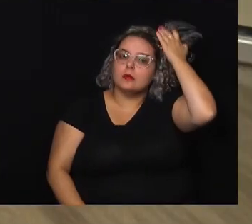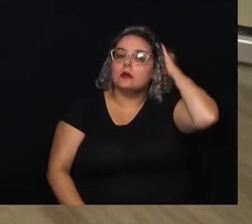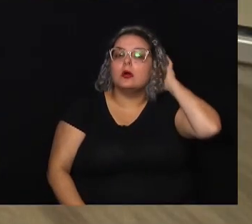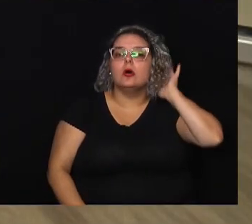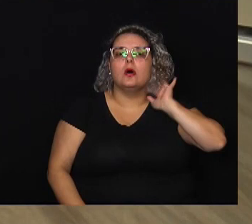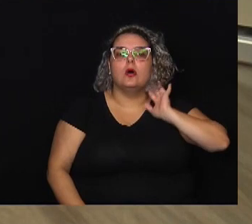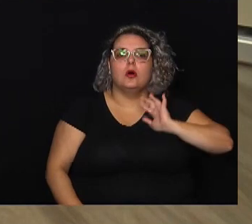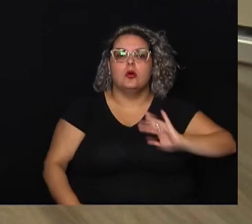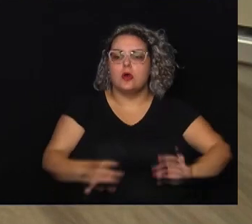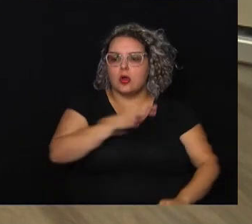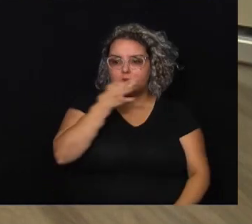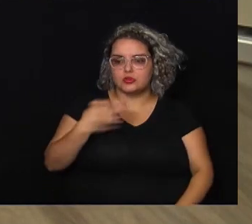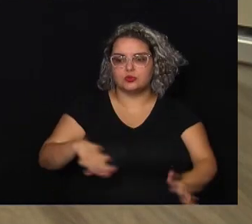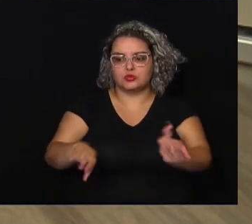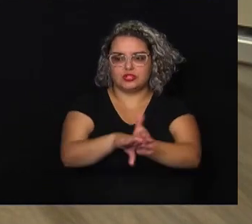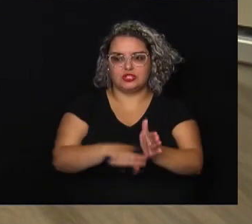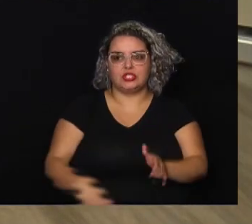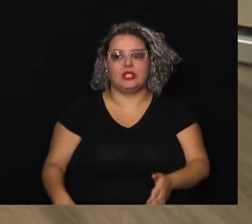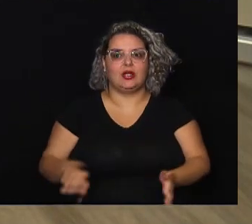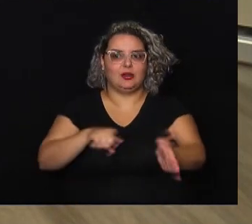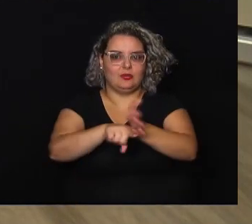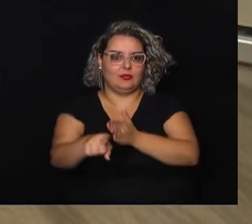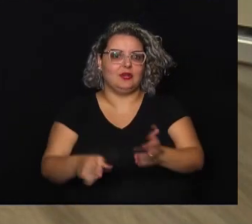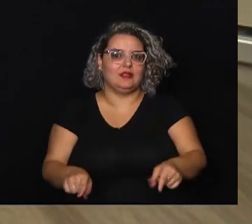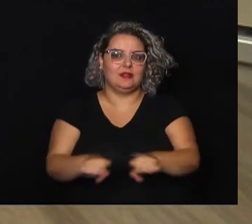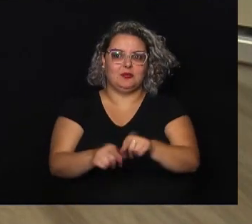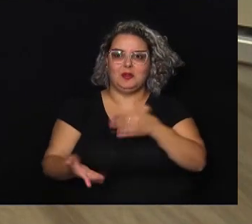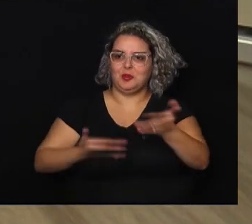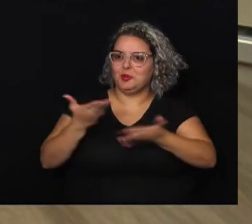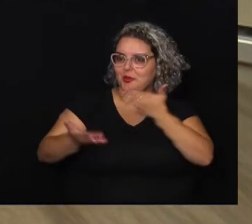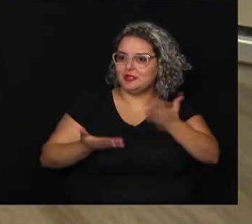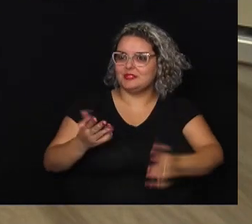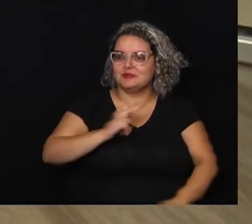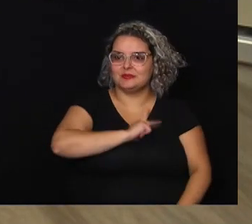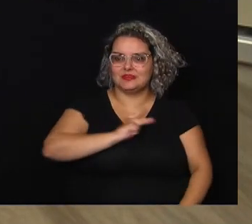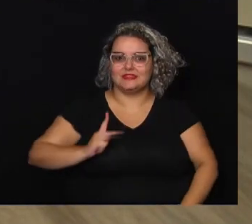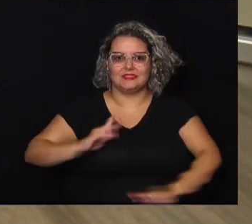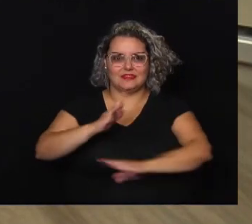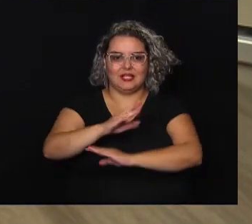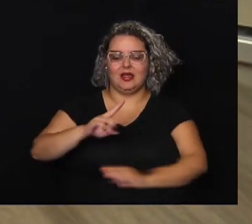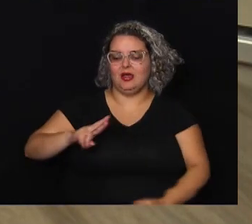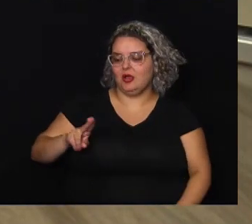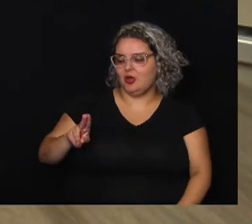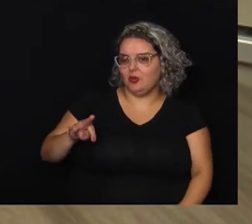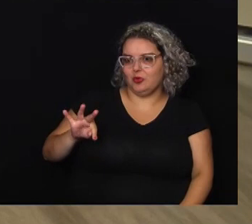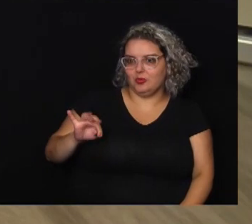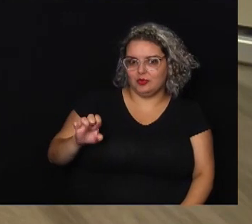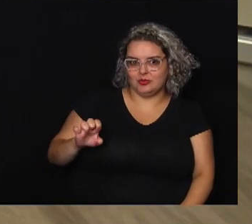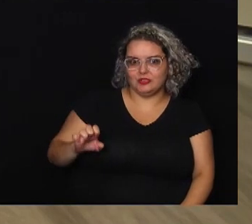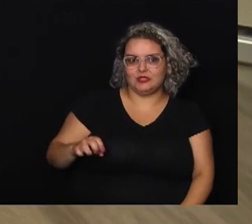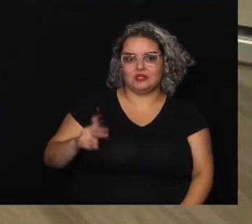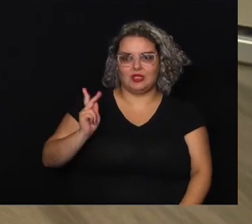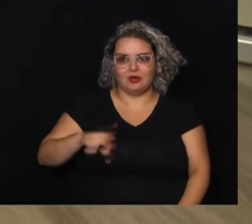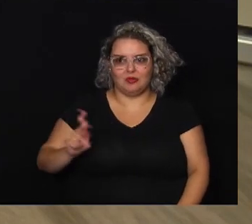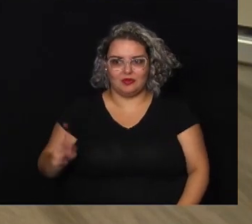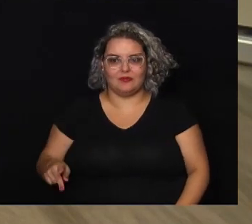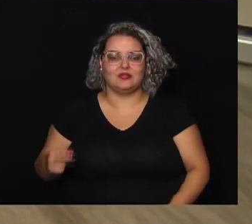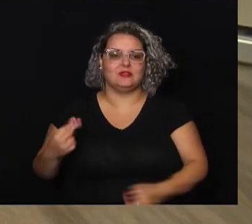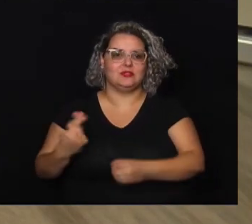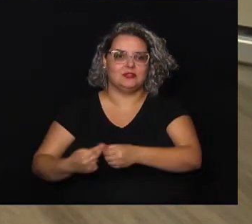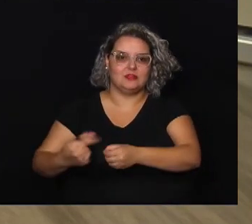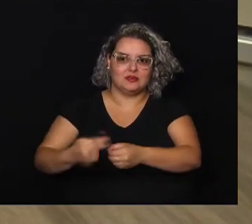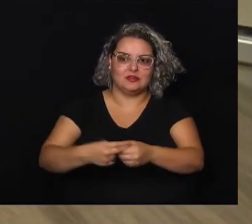perguntas para o Rossini, mas também elogios aqui para o presidente da Câmara de Campinas, a Ruth, que é professora da Unicamp de Barão Geraldo. Ela